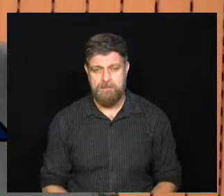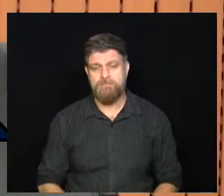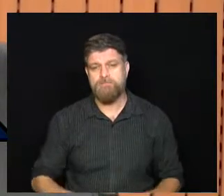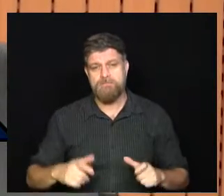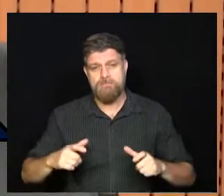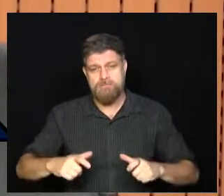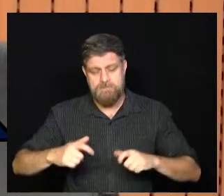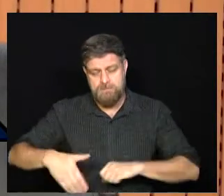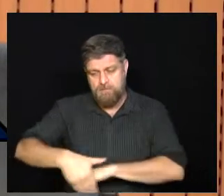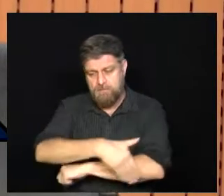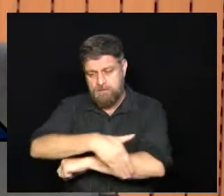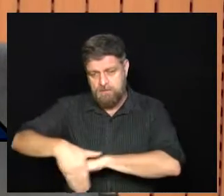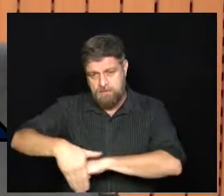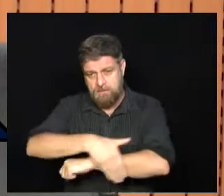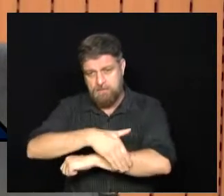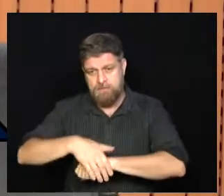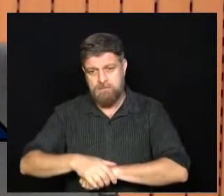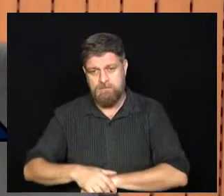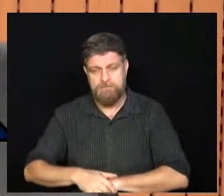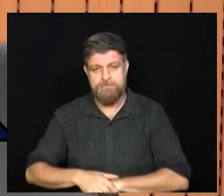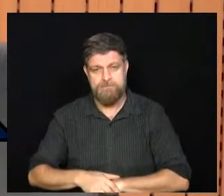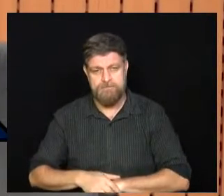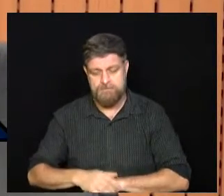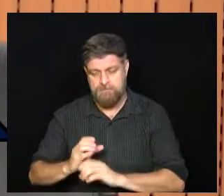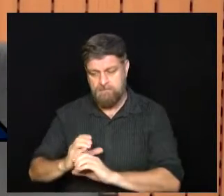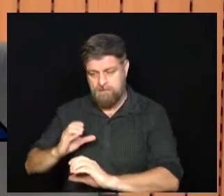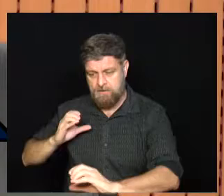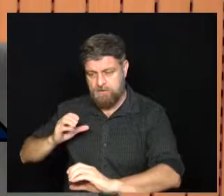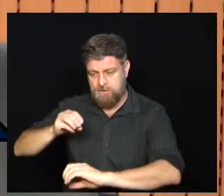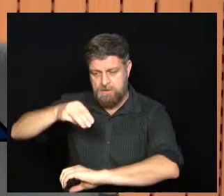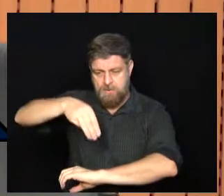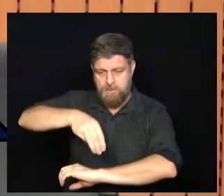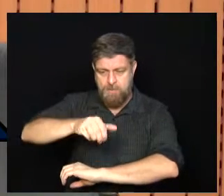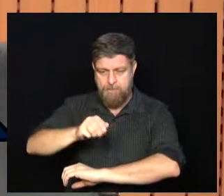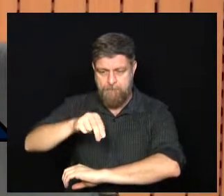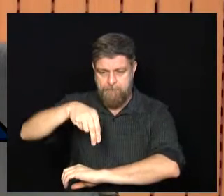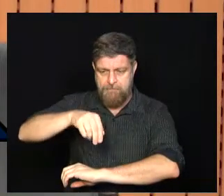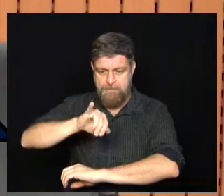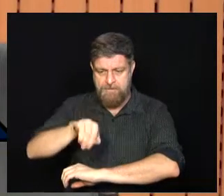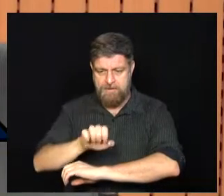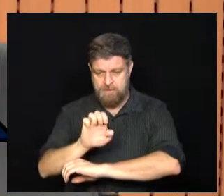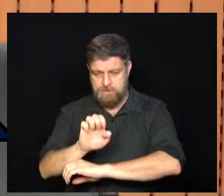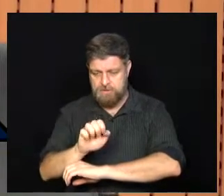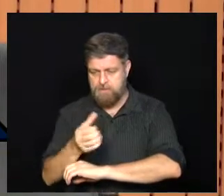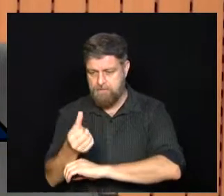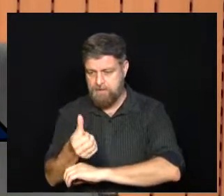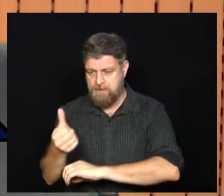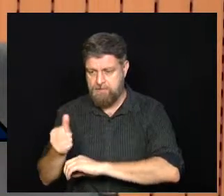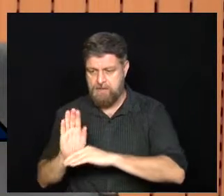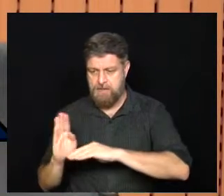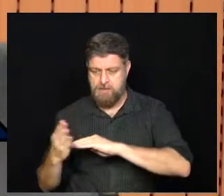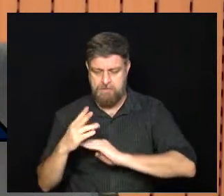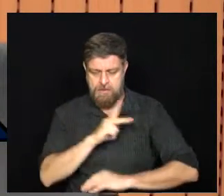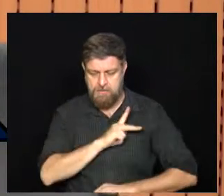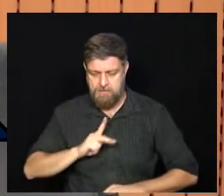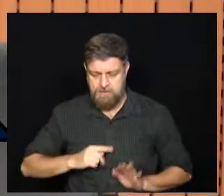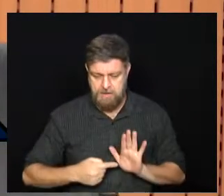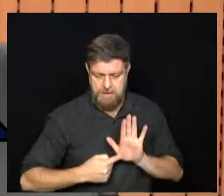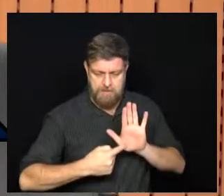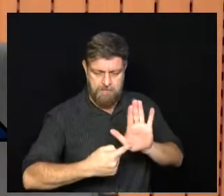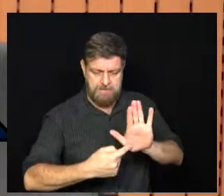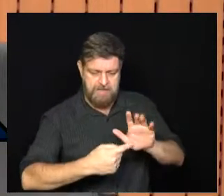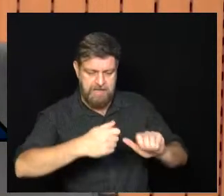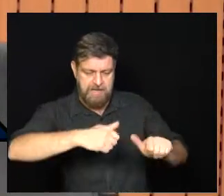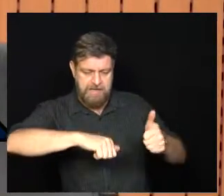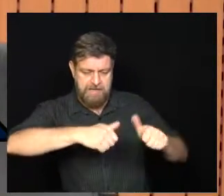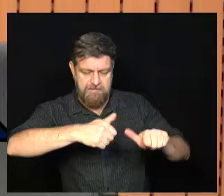localizado Avenida Engenheiro Roberto Mange, 66, bairro Ponte Preta, para a demonstração e avaliação pelo